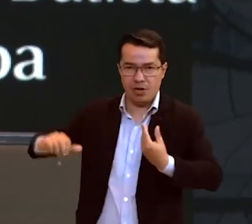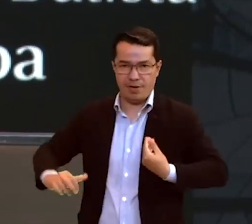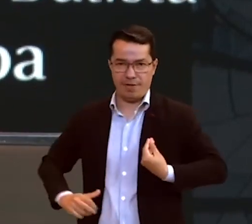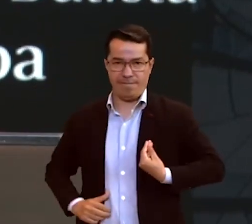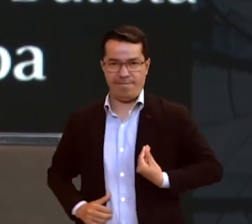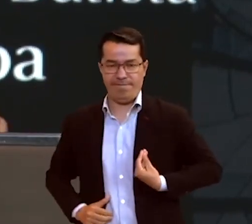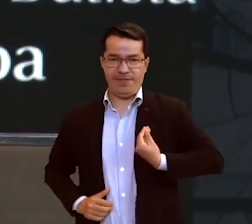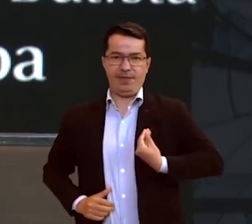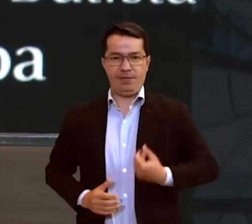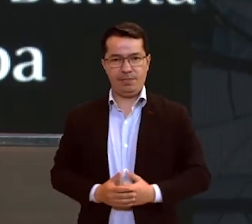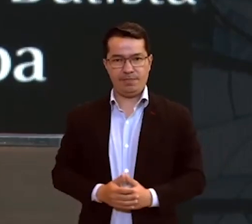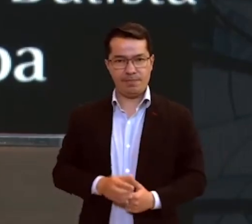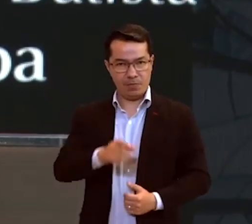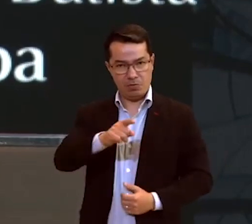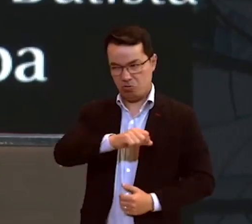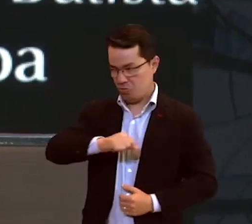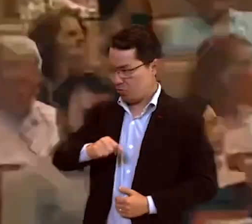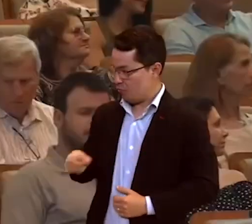assim, ore.